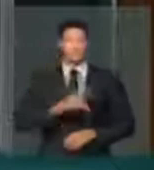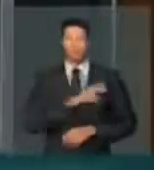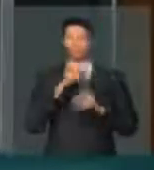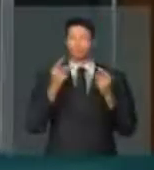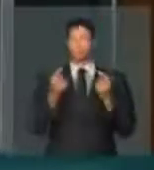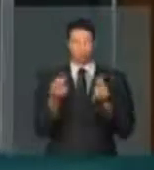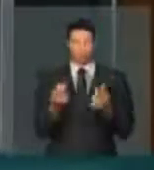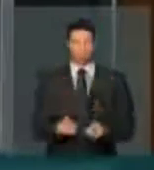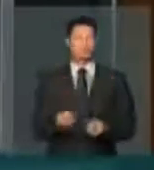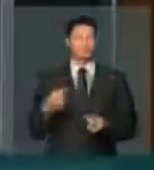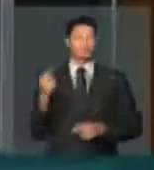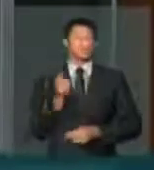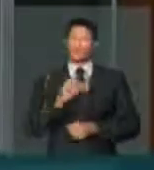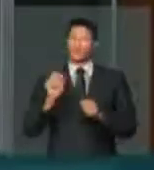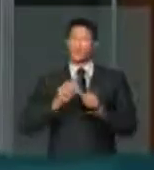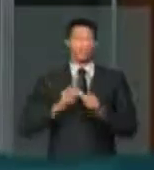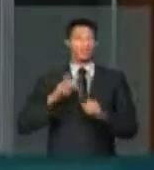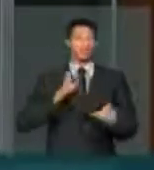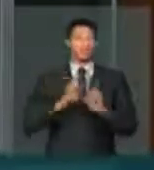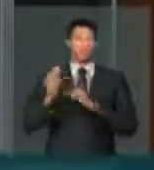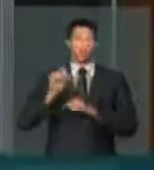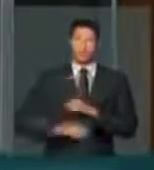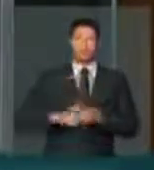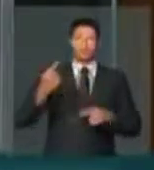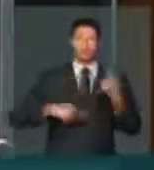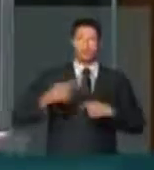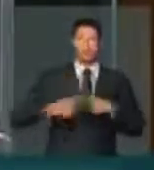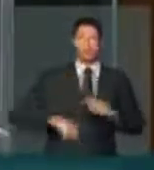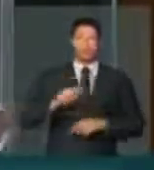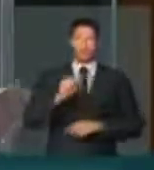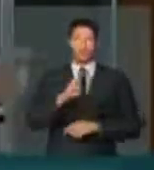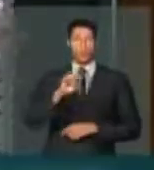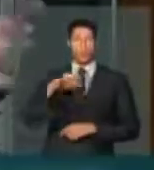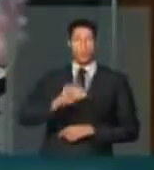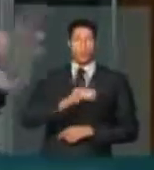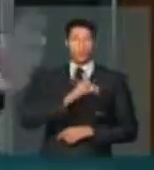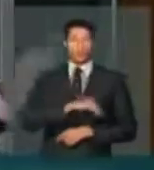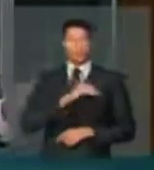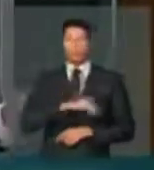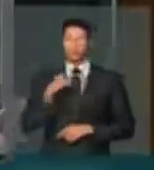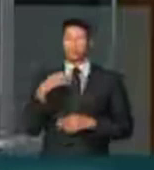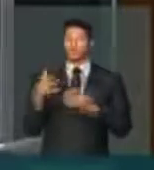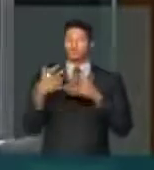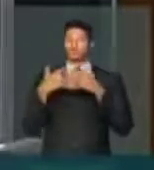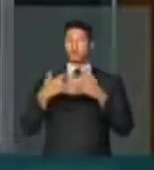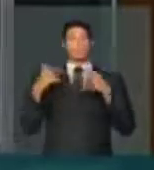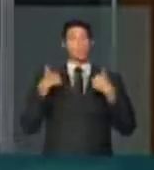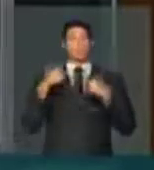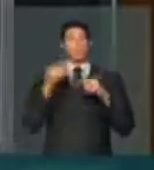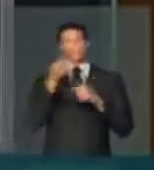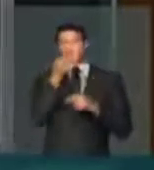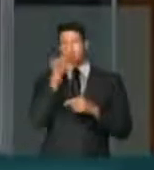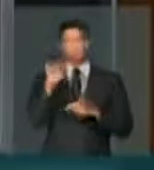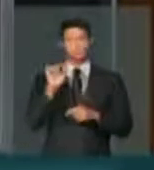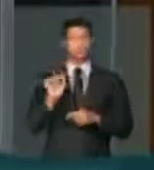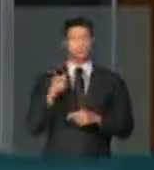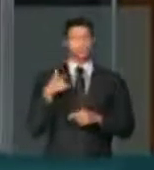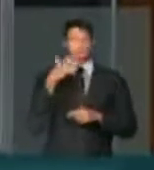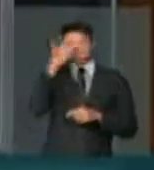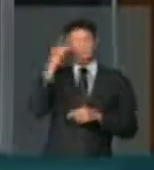bilhões, e não fazendo a discussão do abono salarial. Não me convence o argumento de